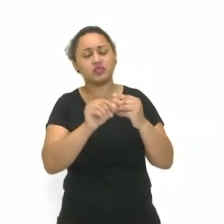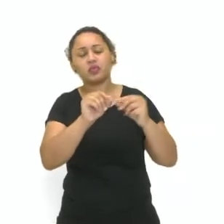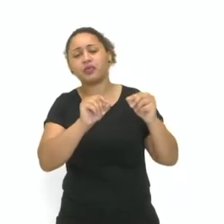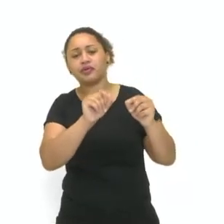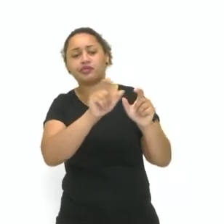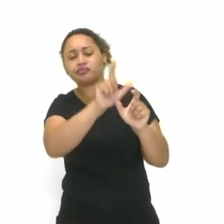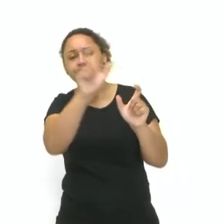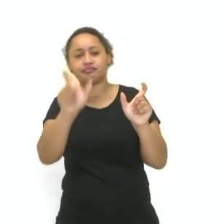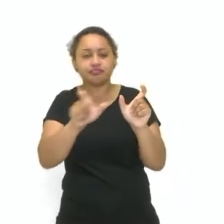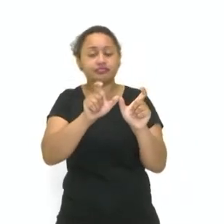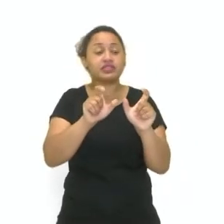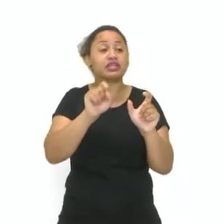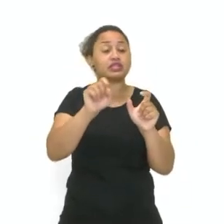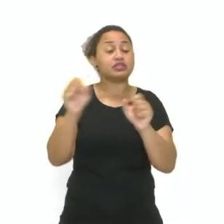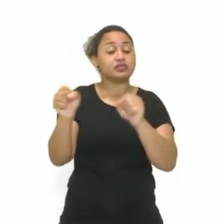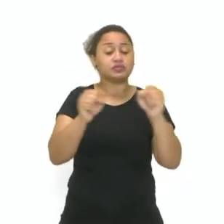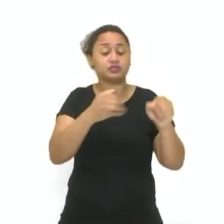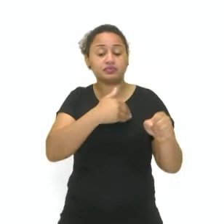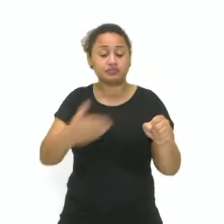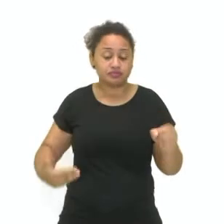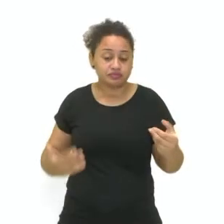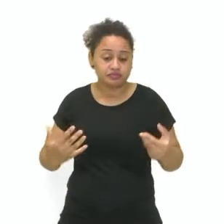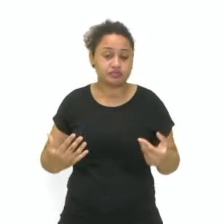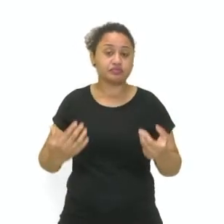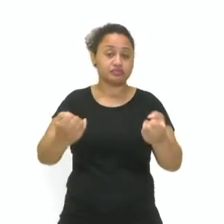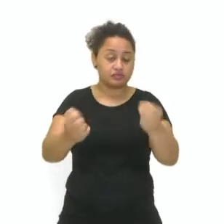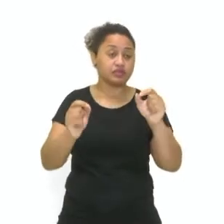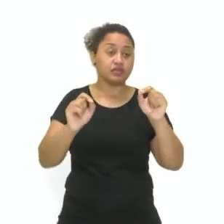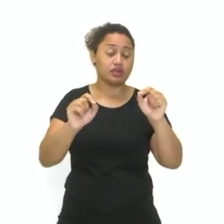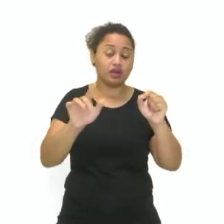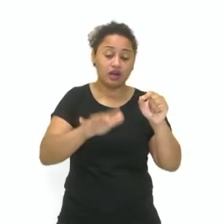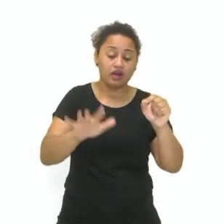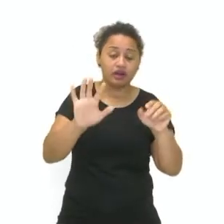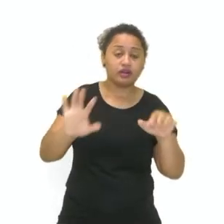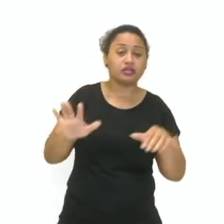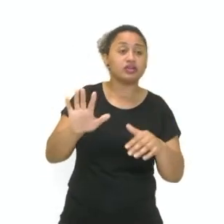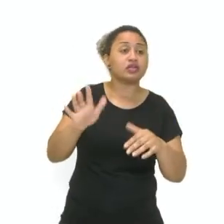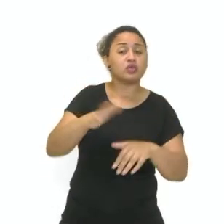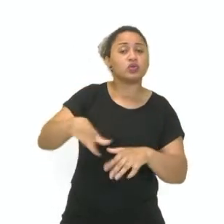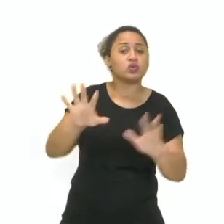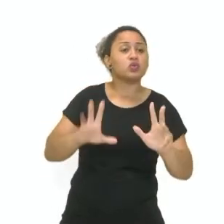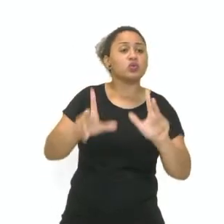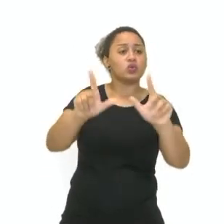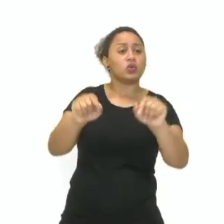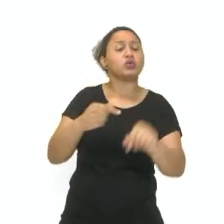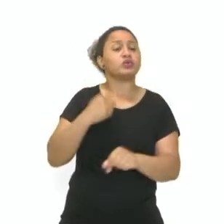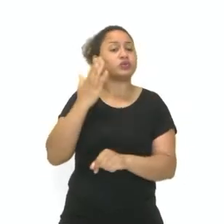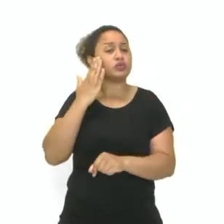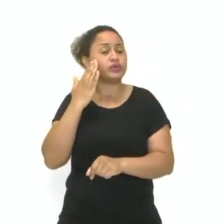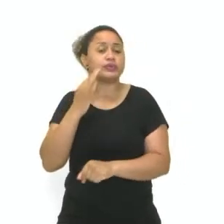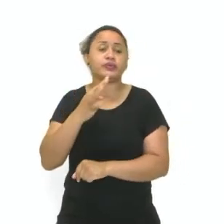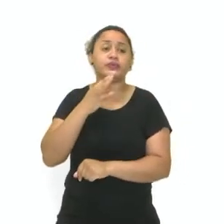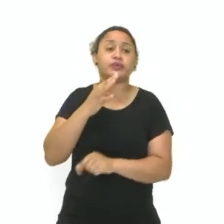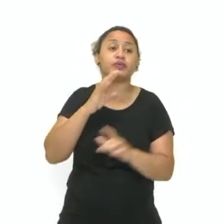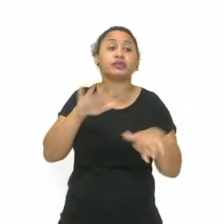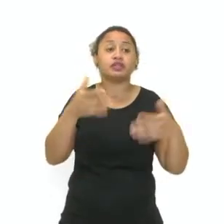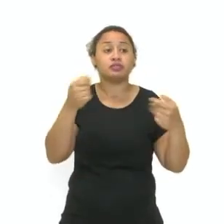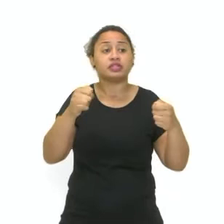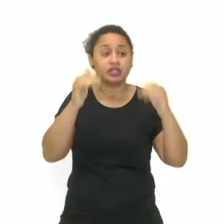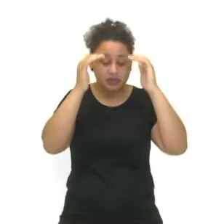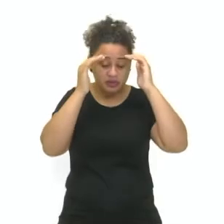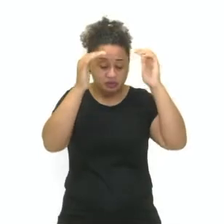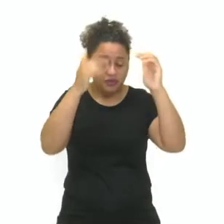Se o poder público permitir a ocorrência, agora o fato é de conhecimento geral. E então terá de cumprir já